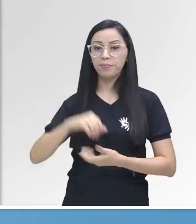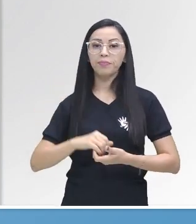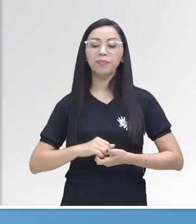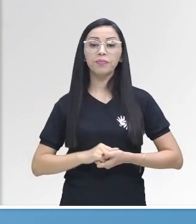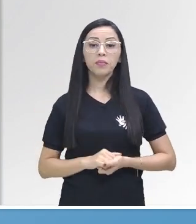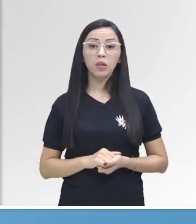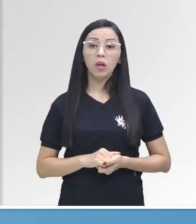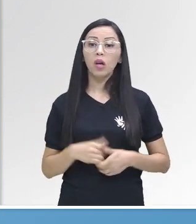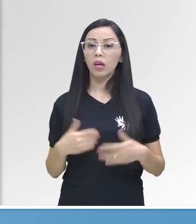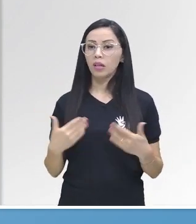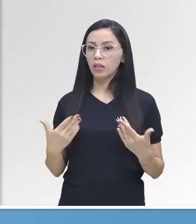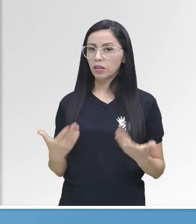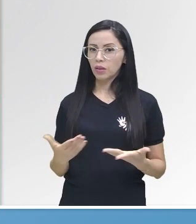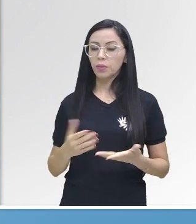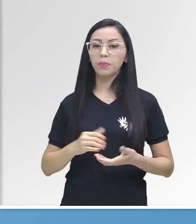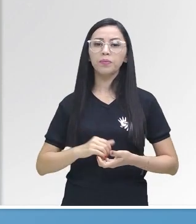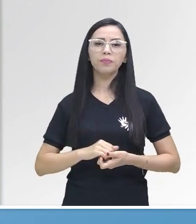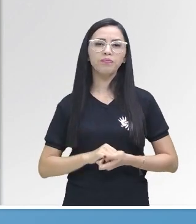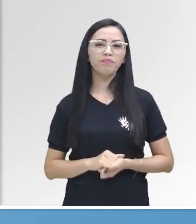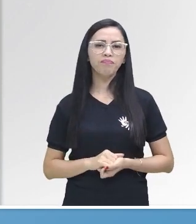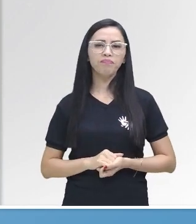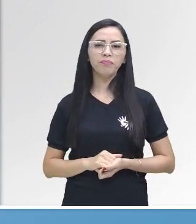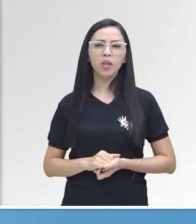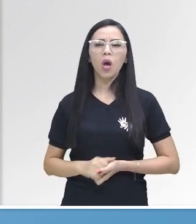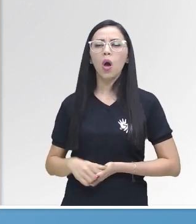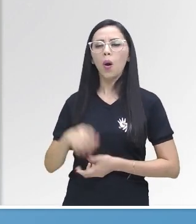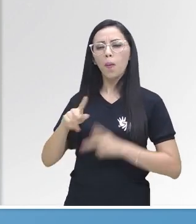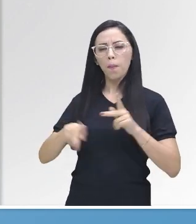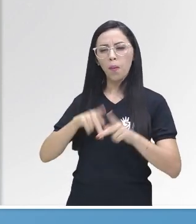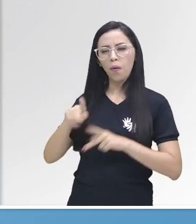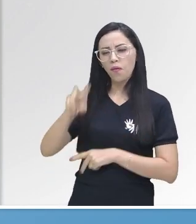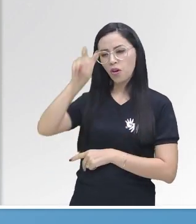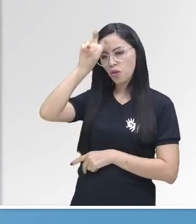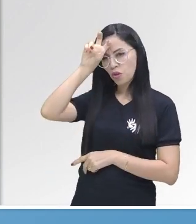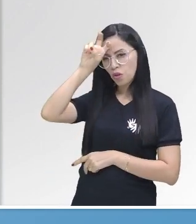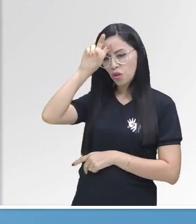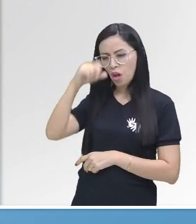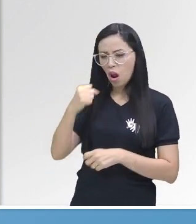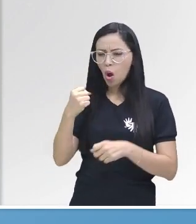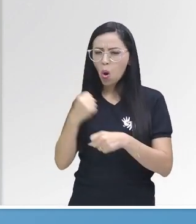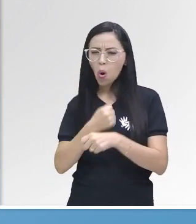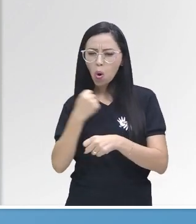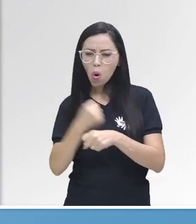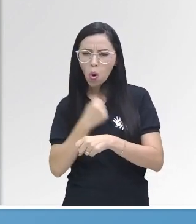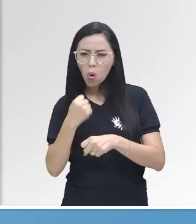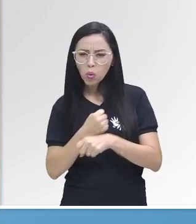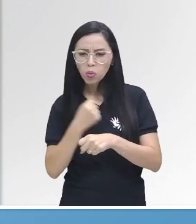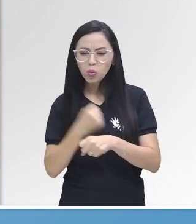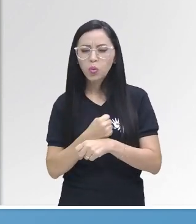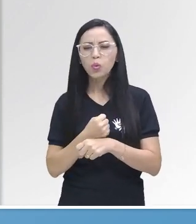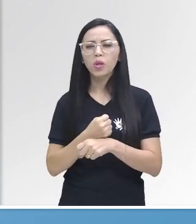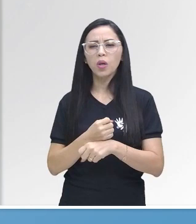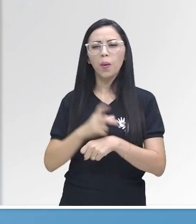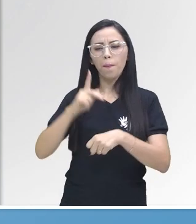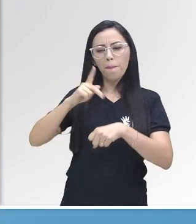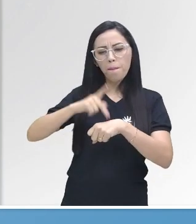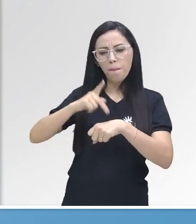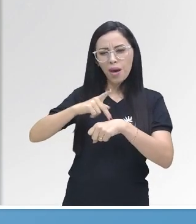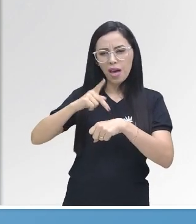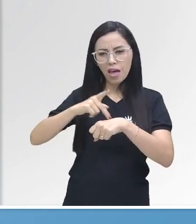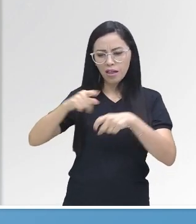Para isso, eles construíram barras de pedra, todas do mesmo